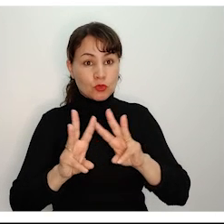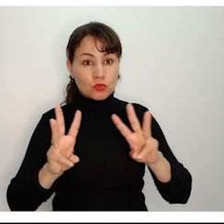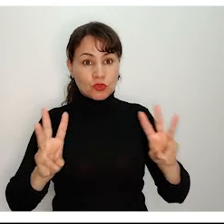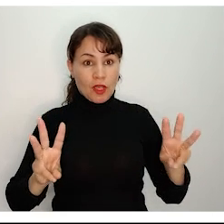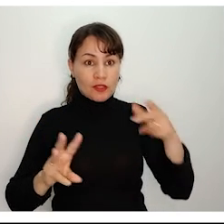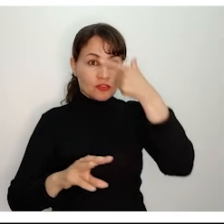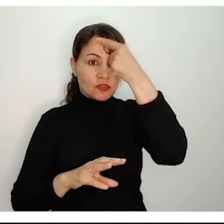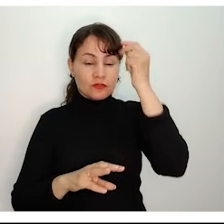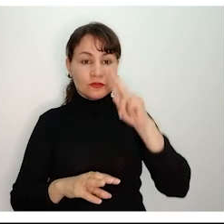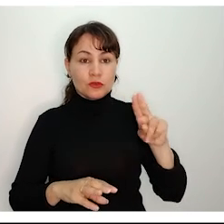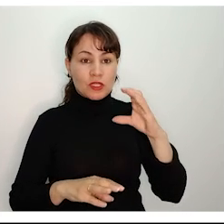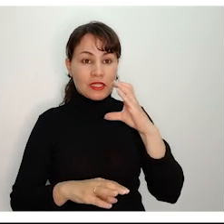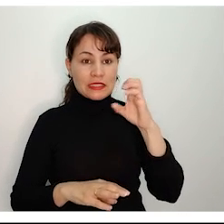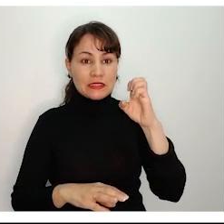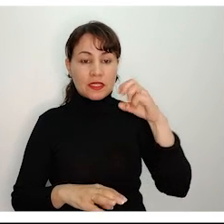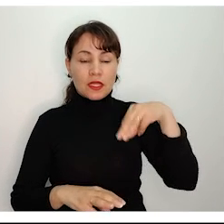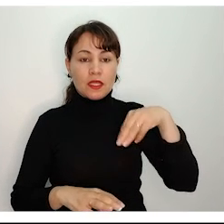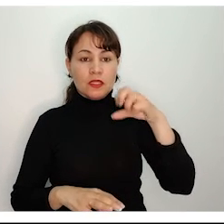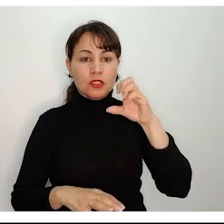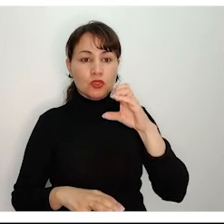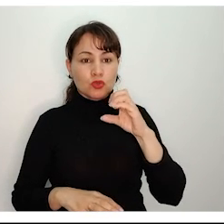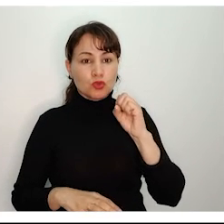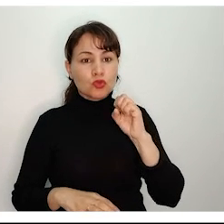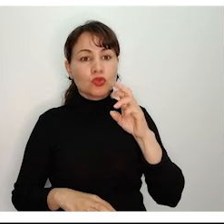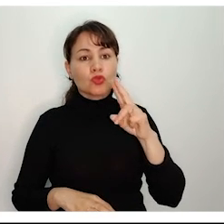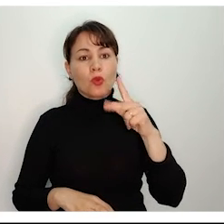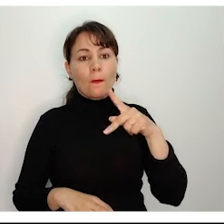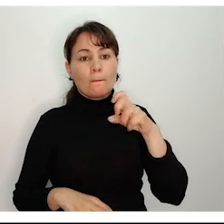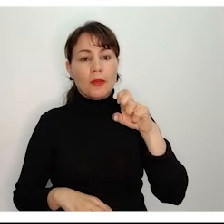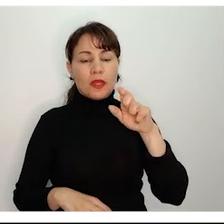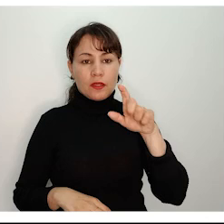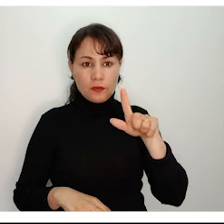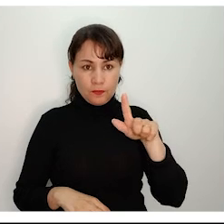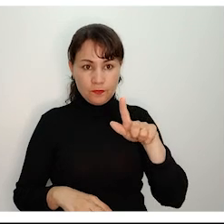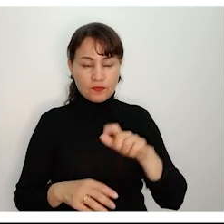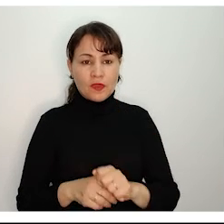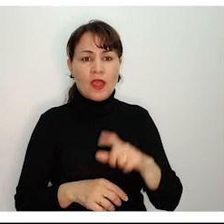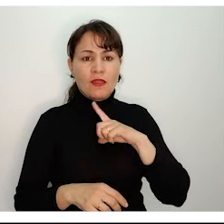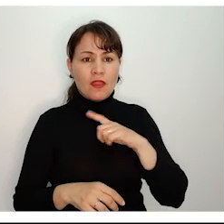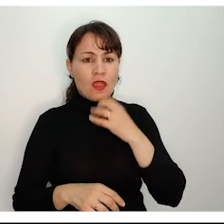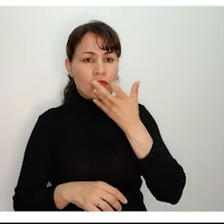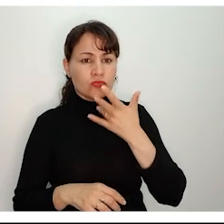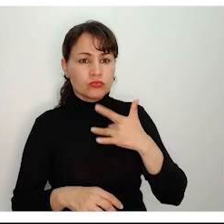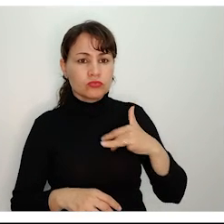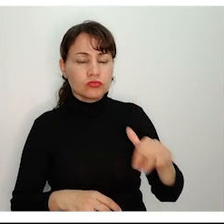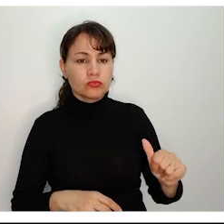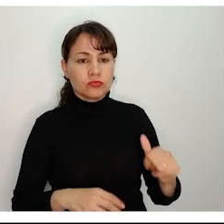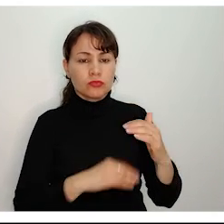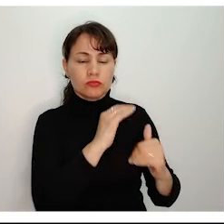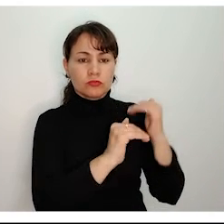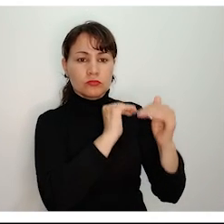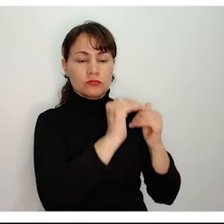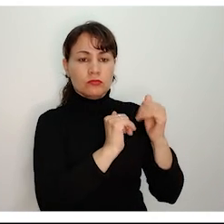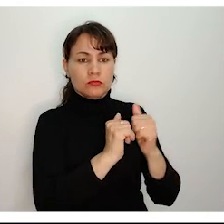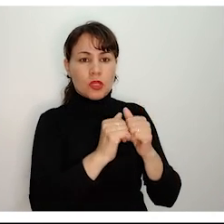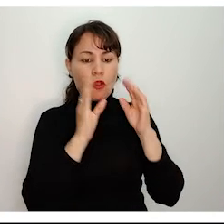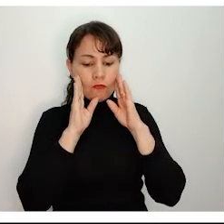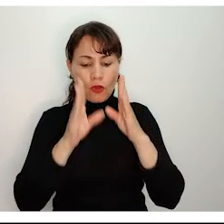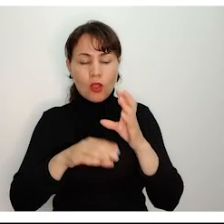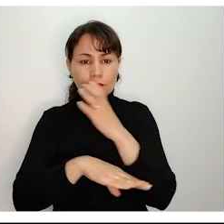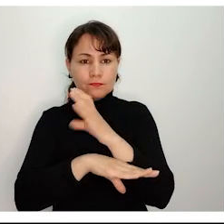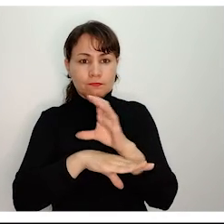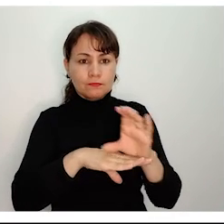E no site da Faculdade Cienspeg, nós temos esse e-book aqui, Desenvolvimento Infantil, Enfoques